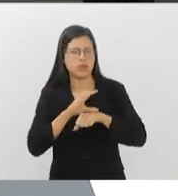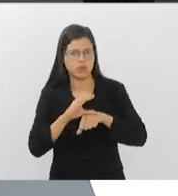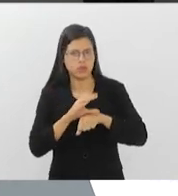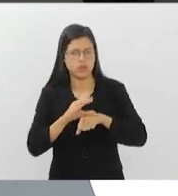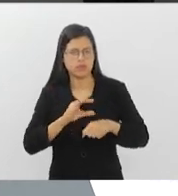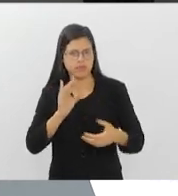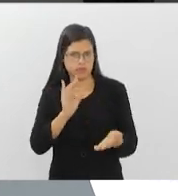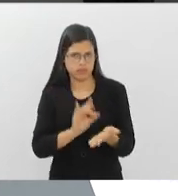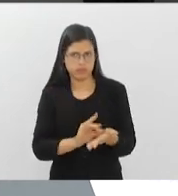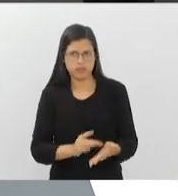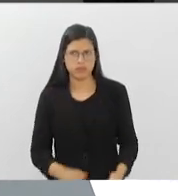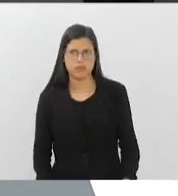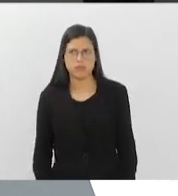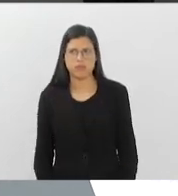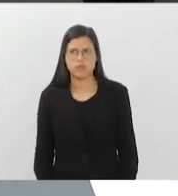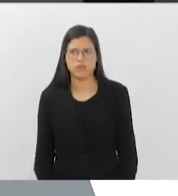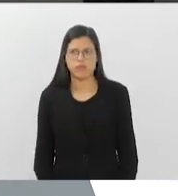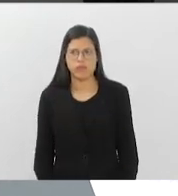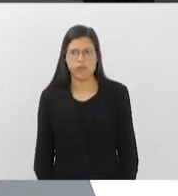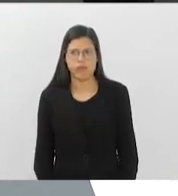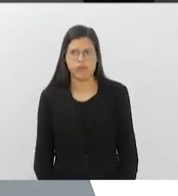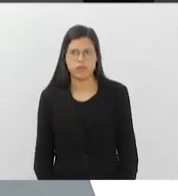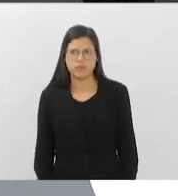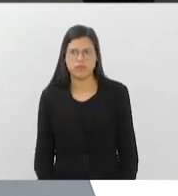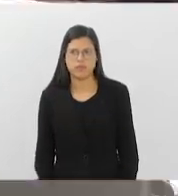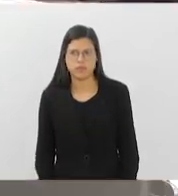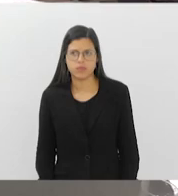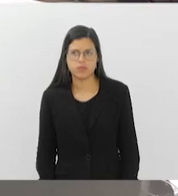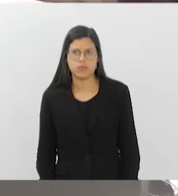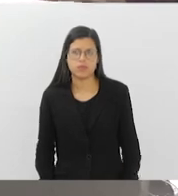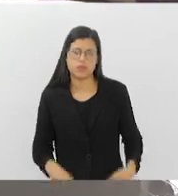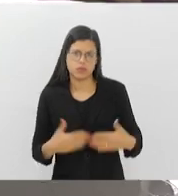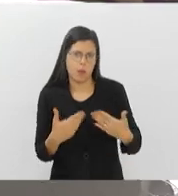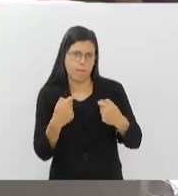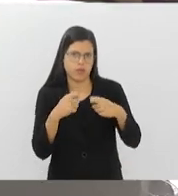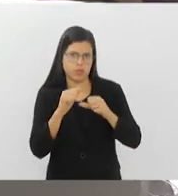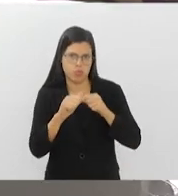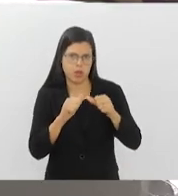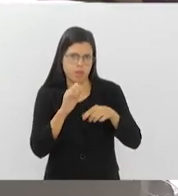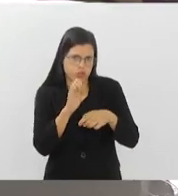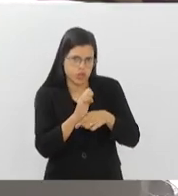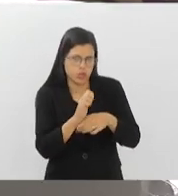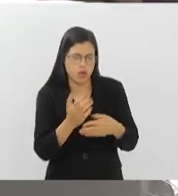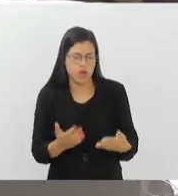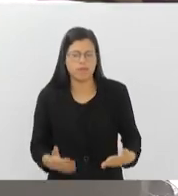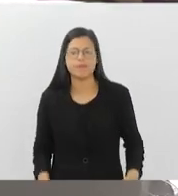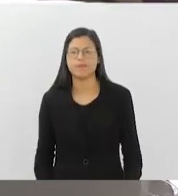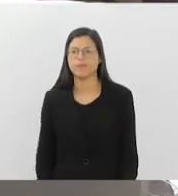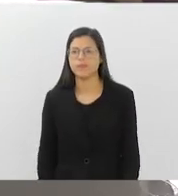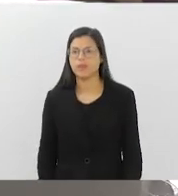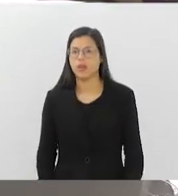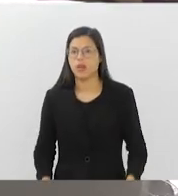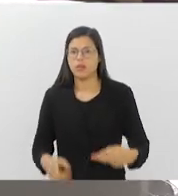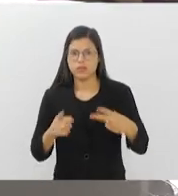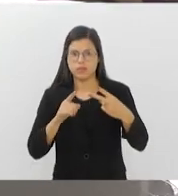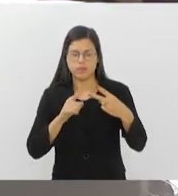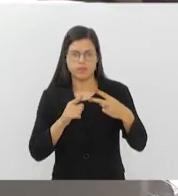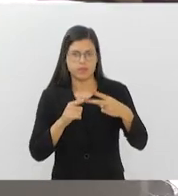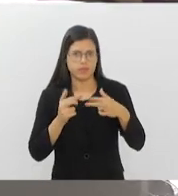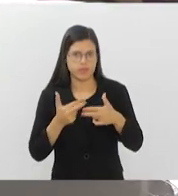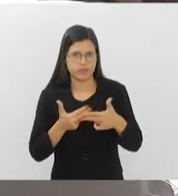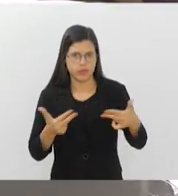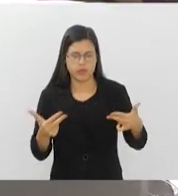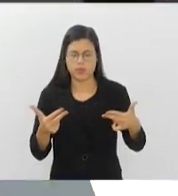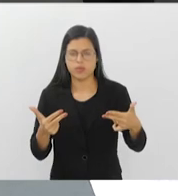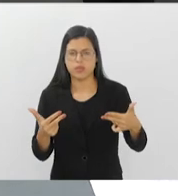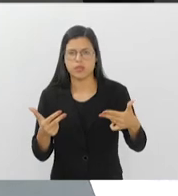real. Ou então se corrigir só para os estaduais. Não, deixa. A segunda questão é